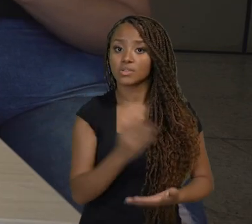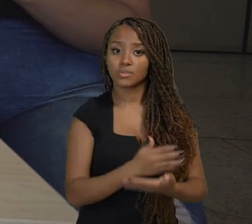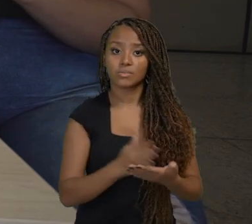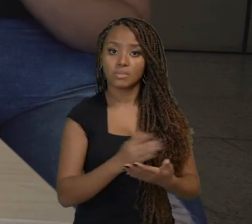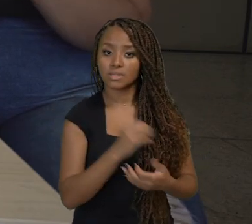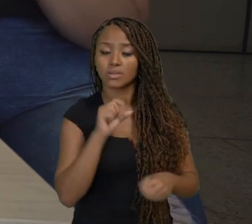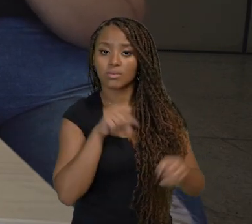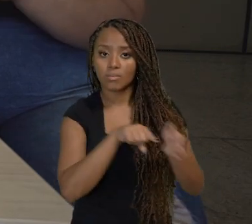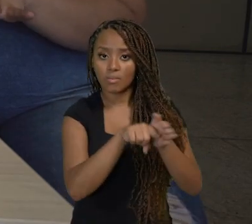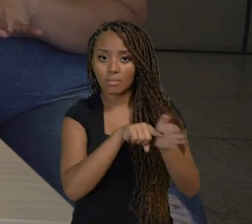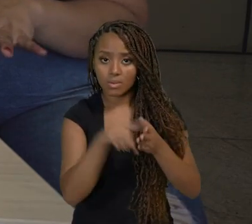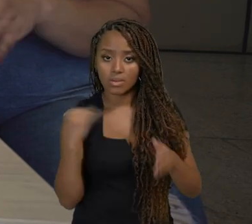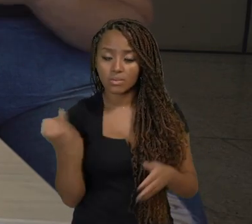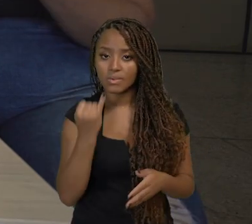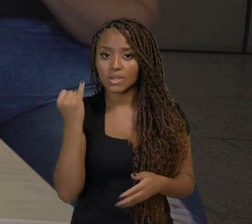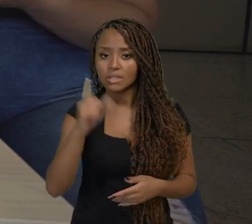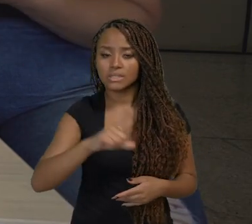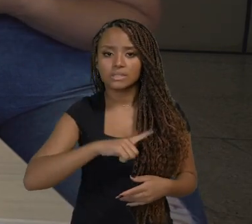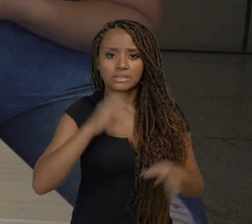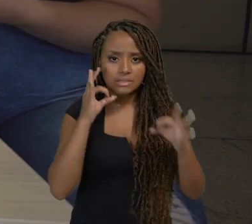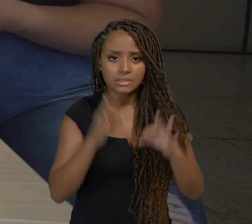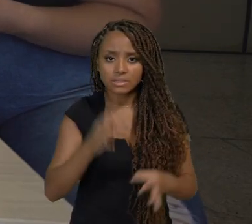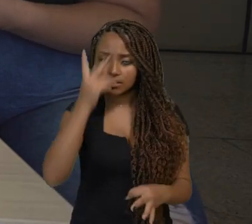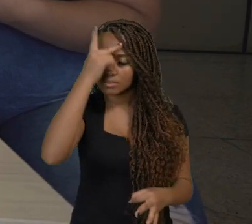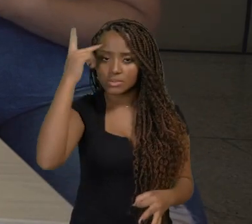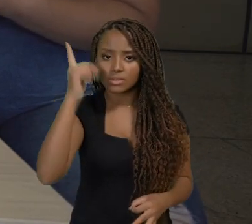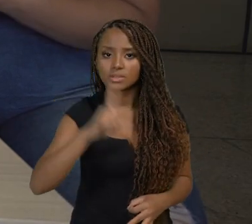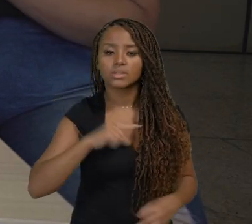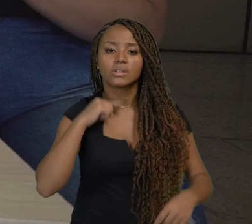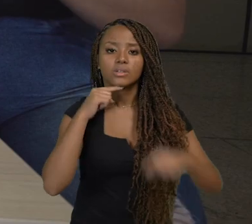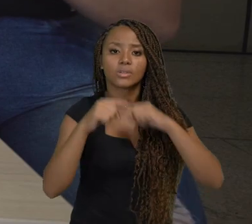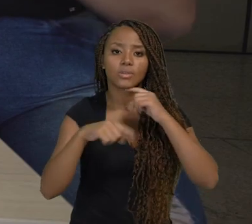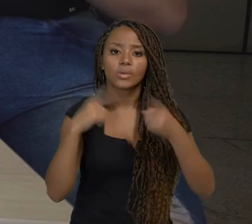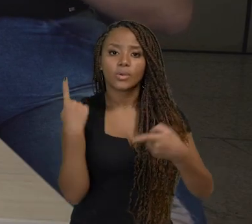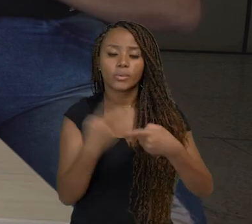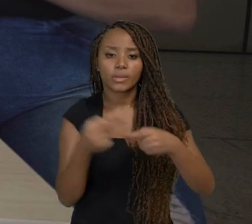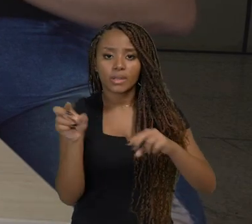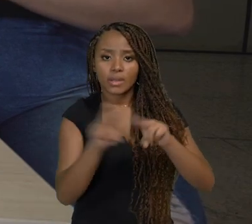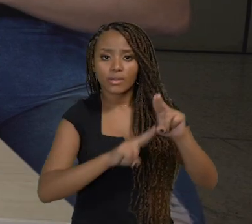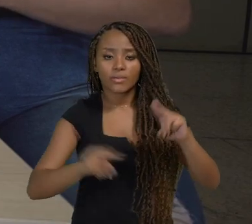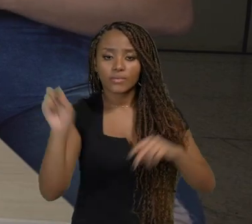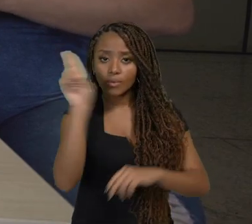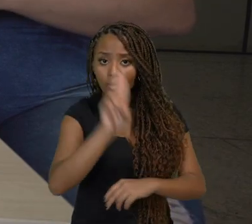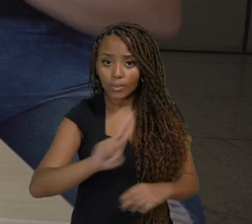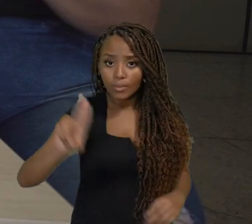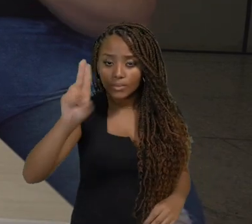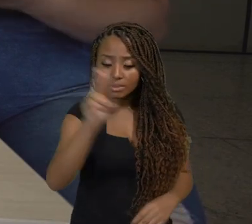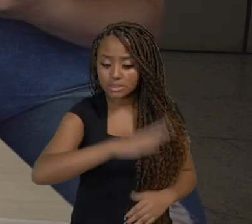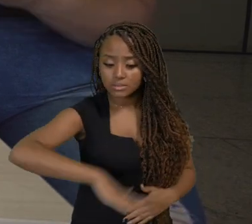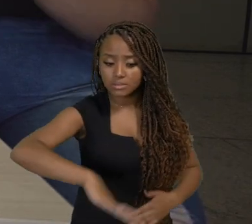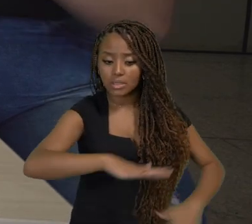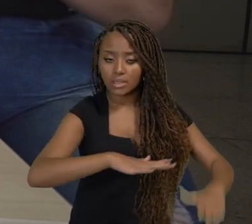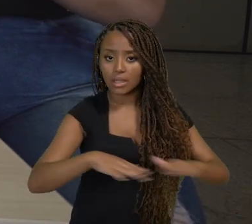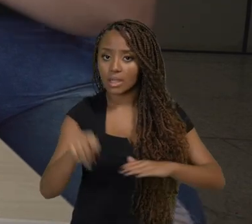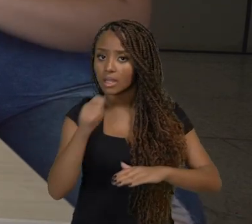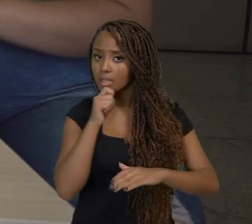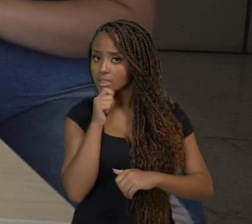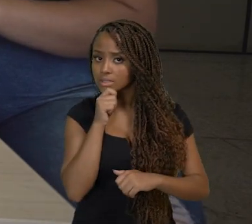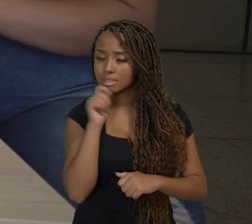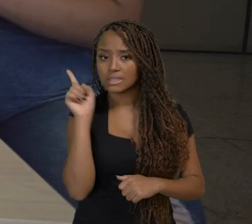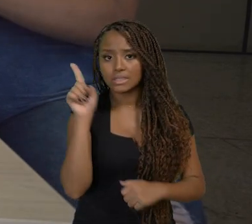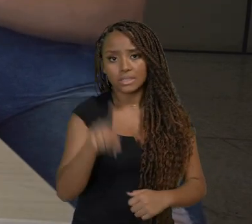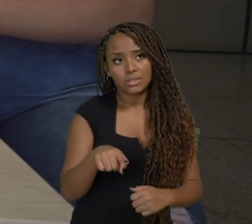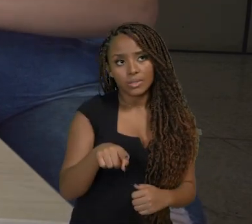pergunta importante, que eu tenho certeza que o pessoal tem muita dúvida. Por que a UFA utiliza esses espaços ainda que não